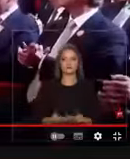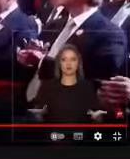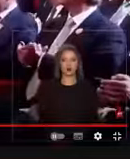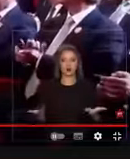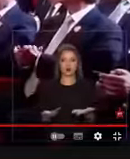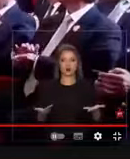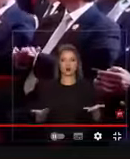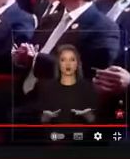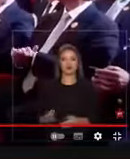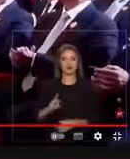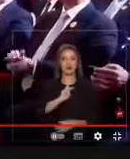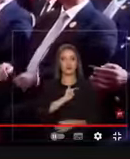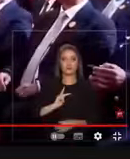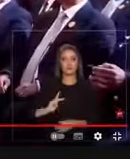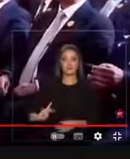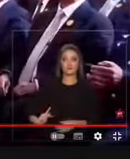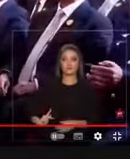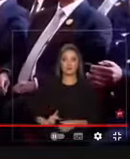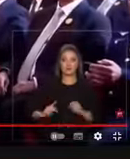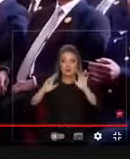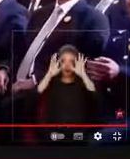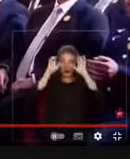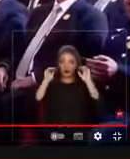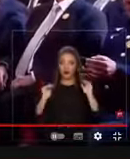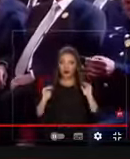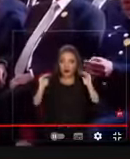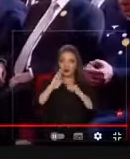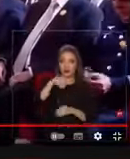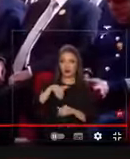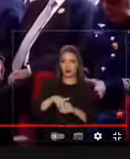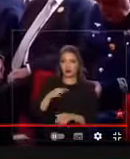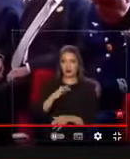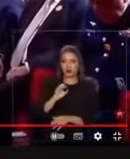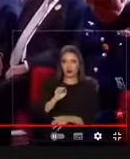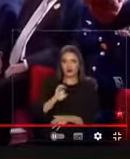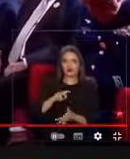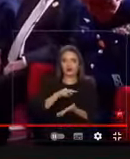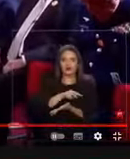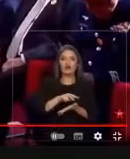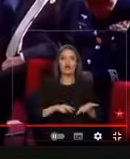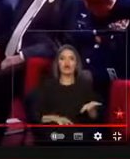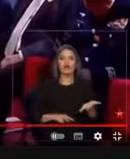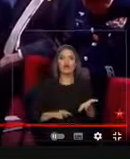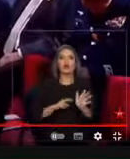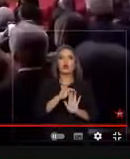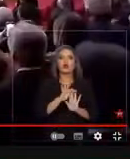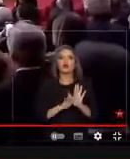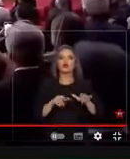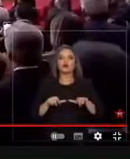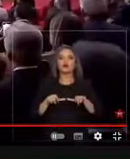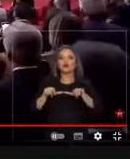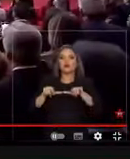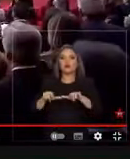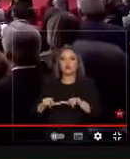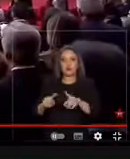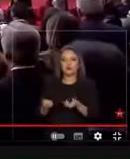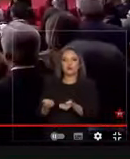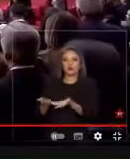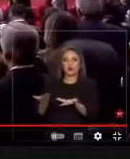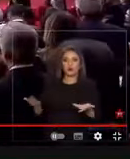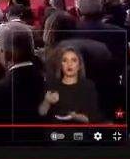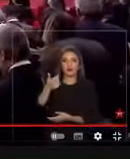Sua Excelência, senhor presidente do Tribunal Superior Eleitoral, para a leitura do teor do diploma a ser entregue ao excelentíssimo